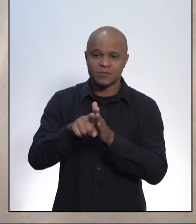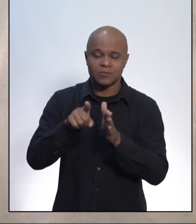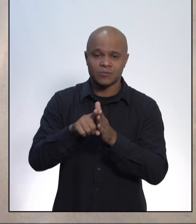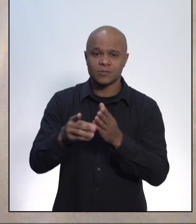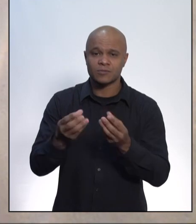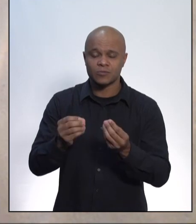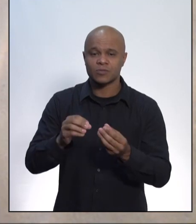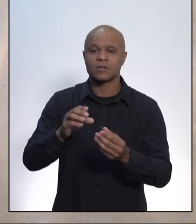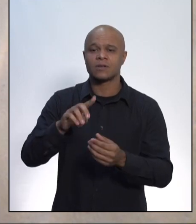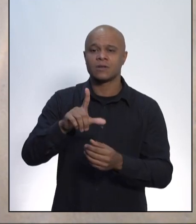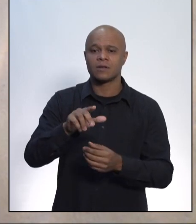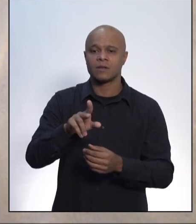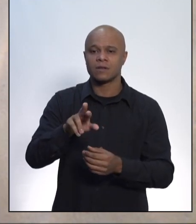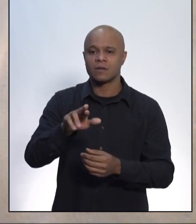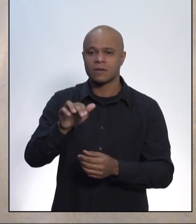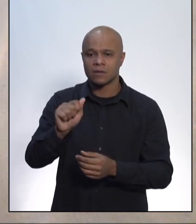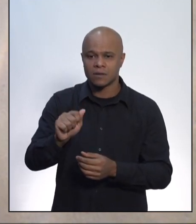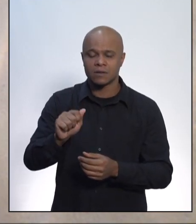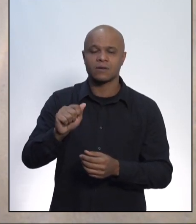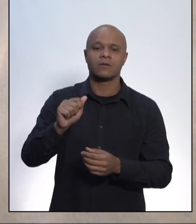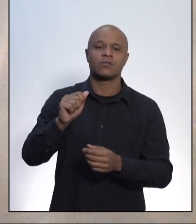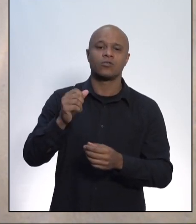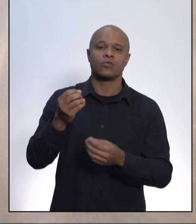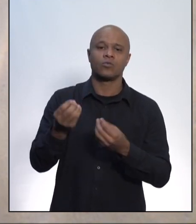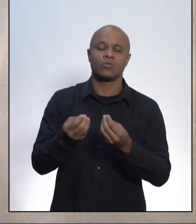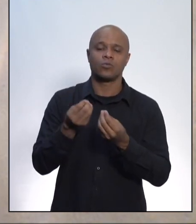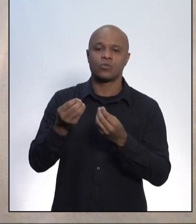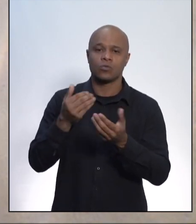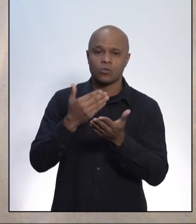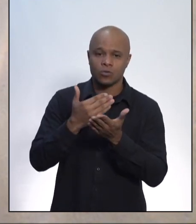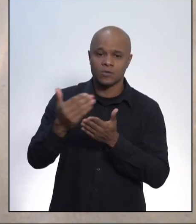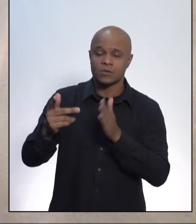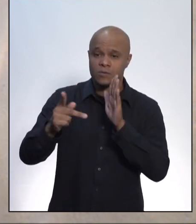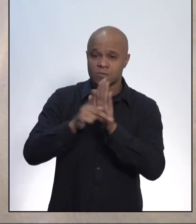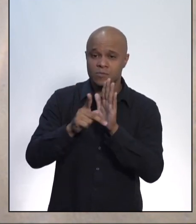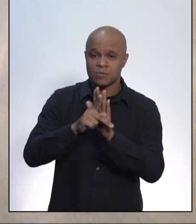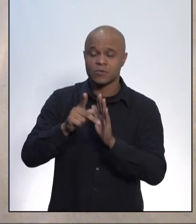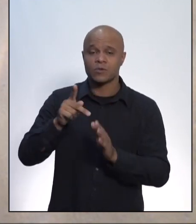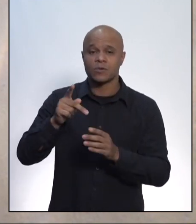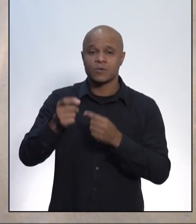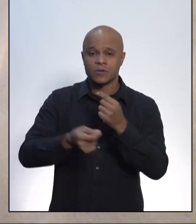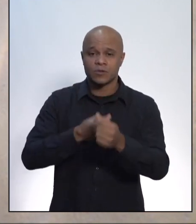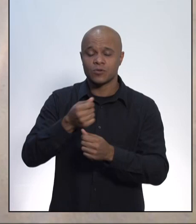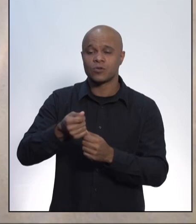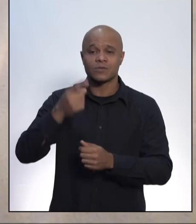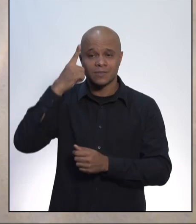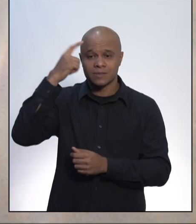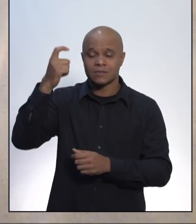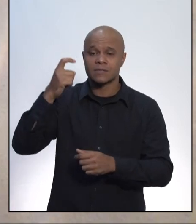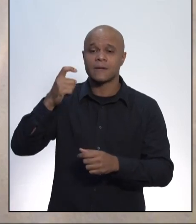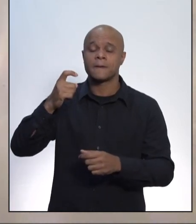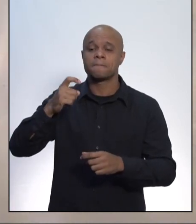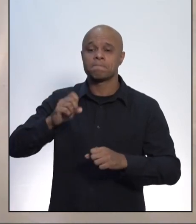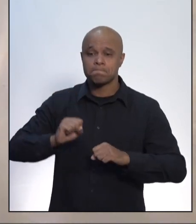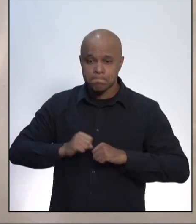Laura, quer saber como começar o seu próprio negócio, ideia e atitude, dar o primeiro passo,